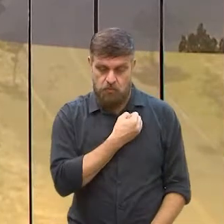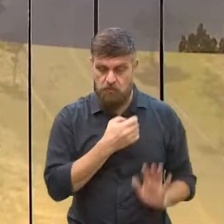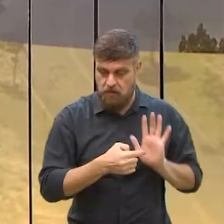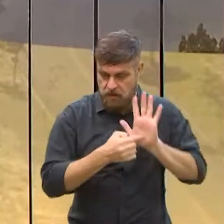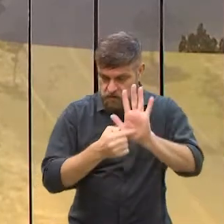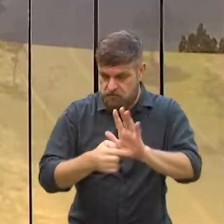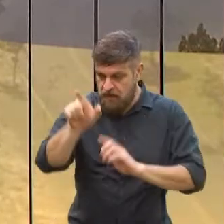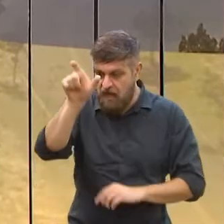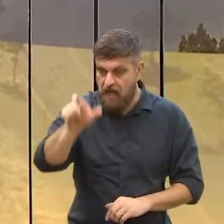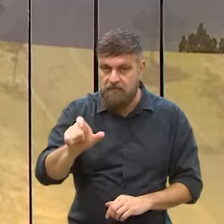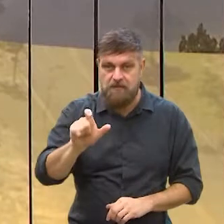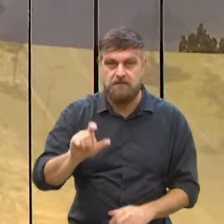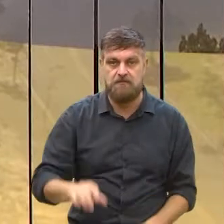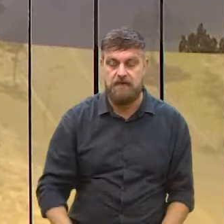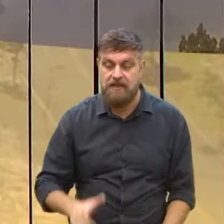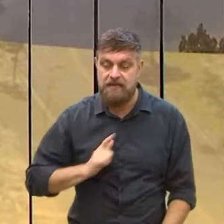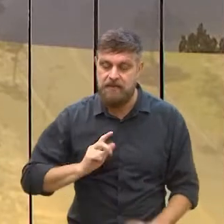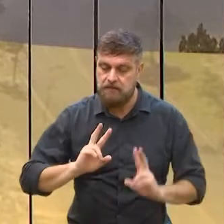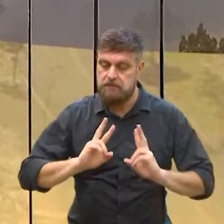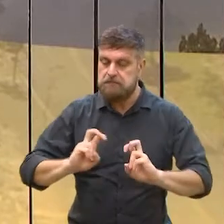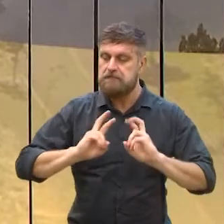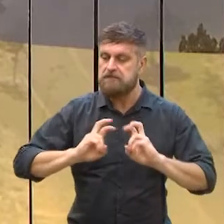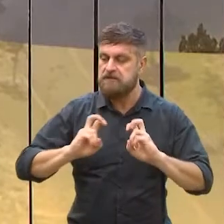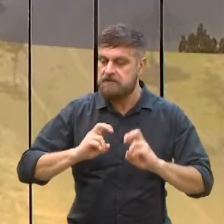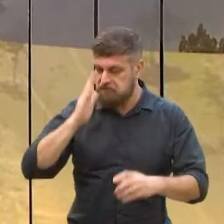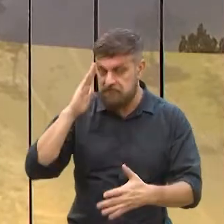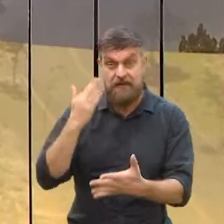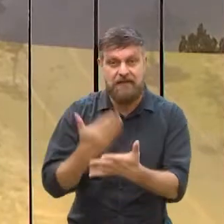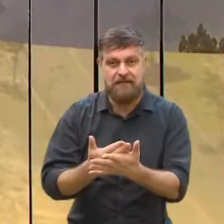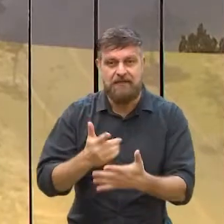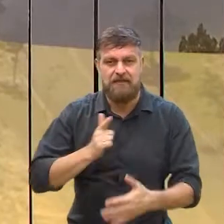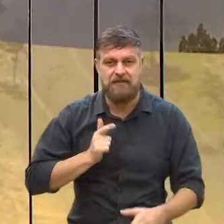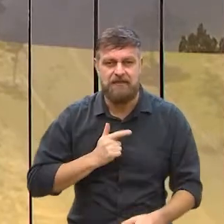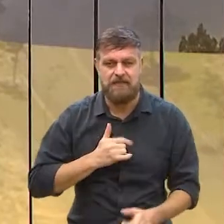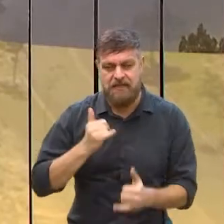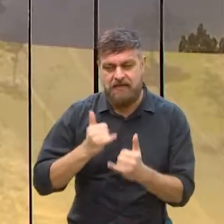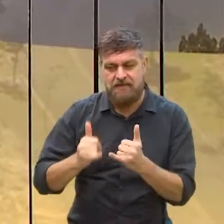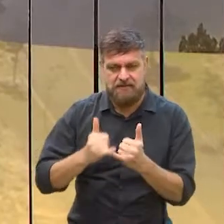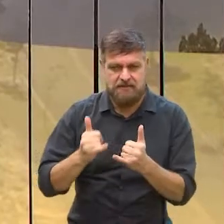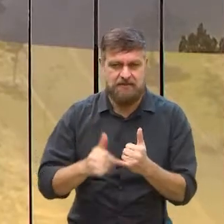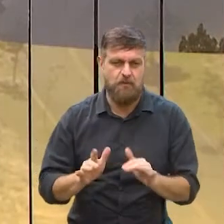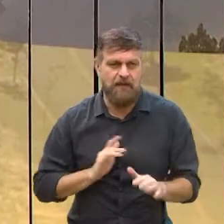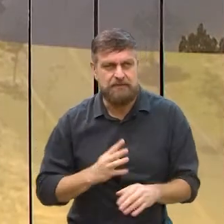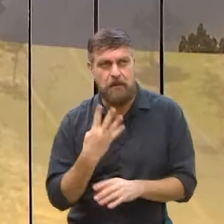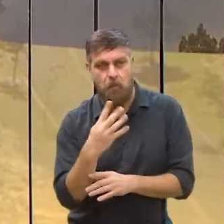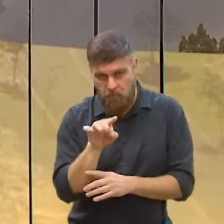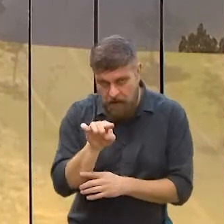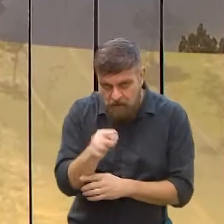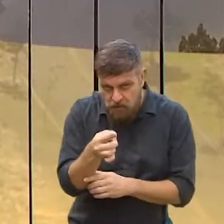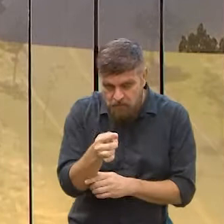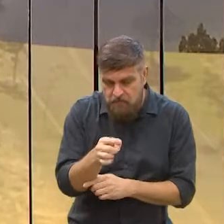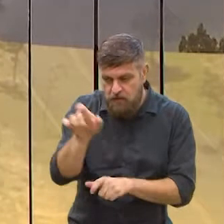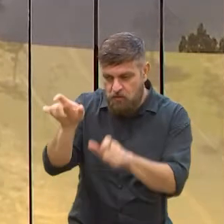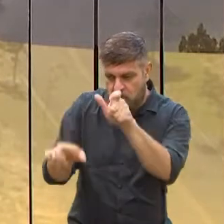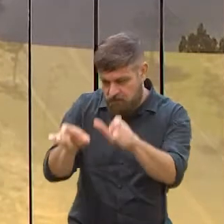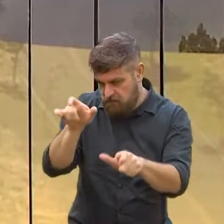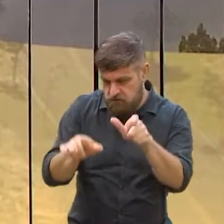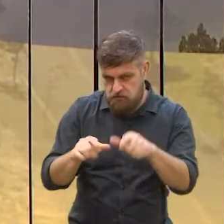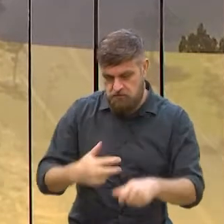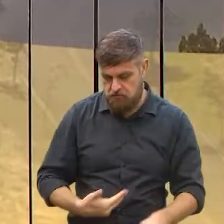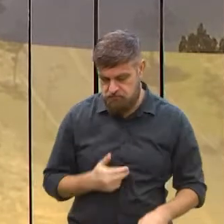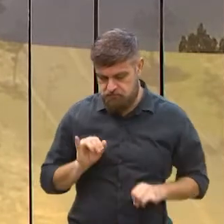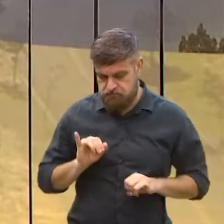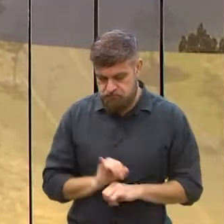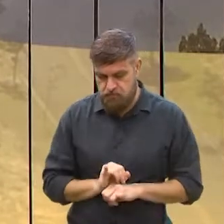ter um resultado mais fino. Então, se você tem 4.000 pacientes operados ou 10.000 pacientes operados,